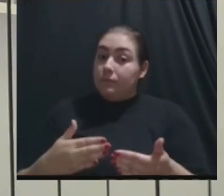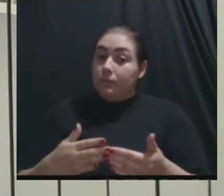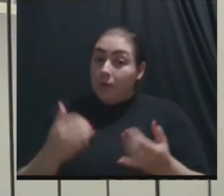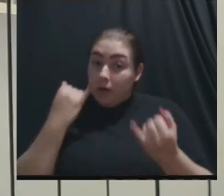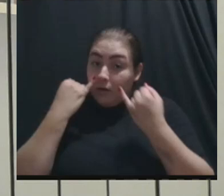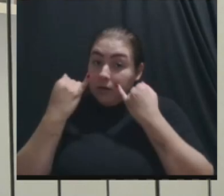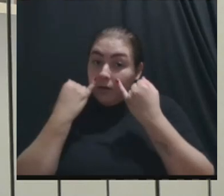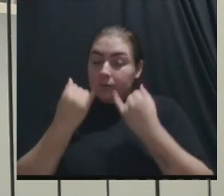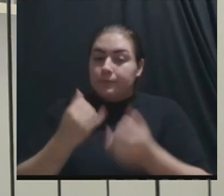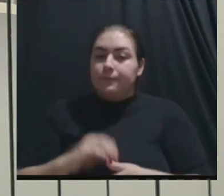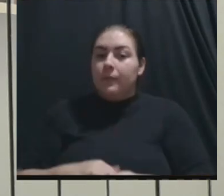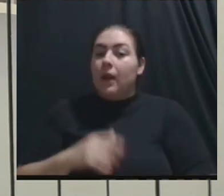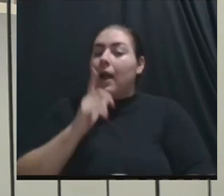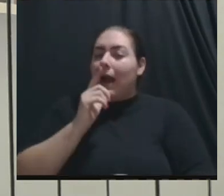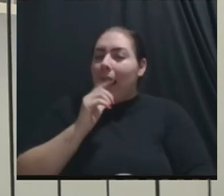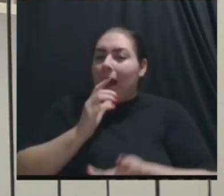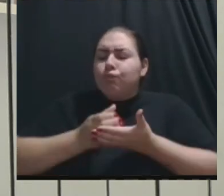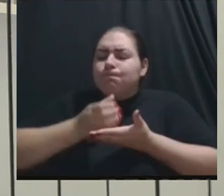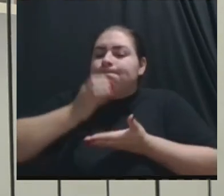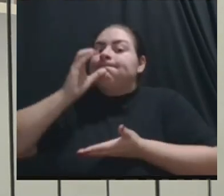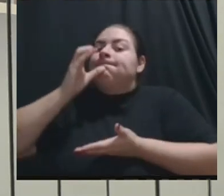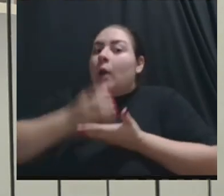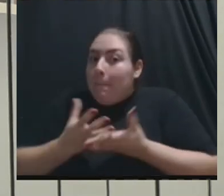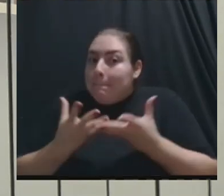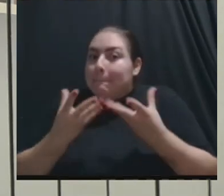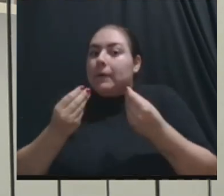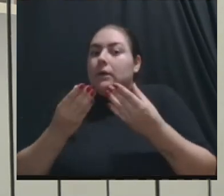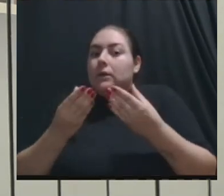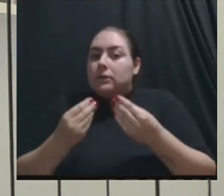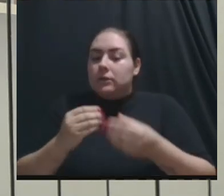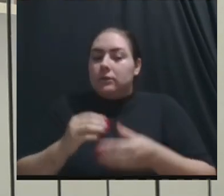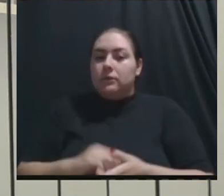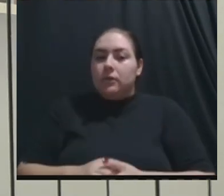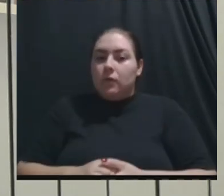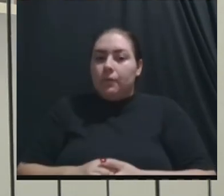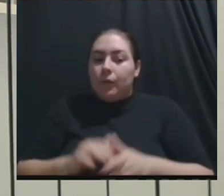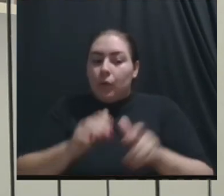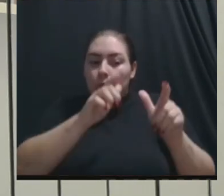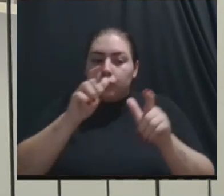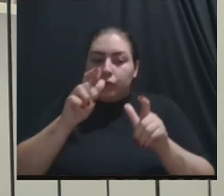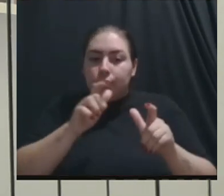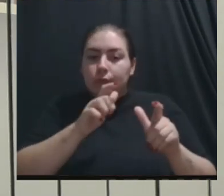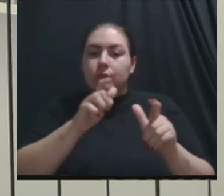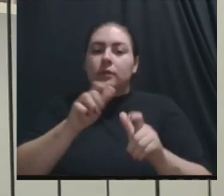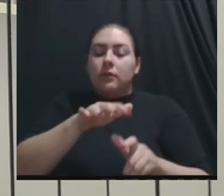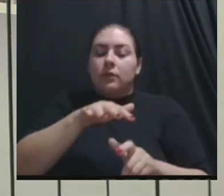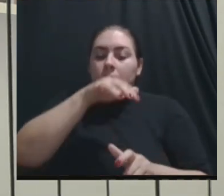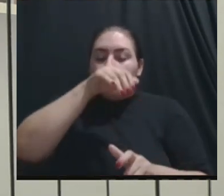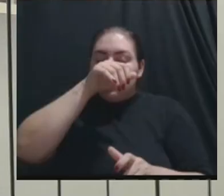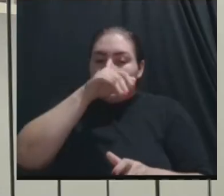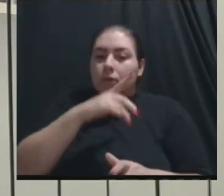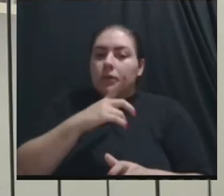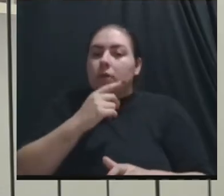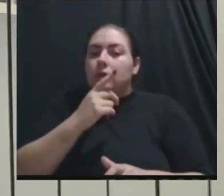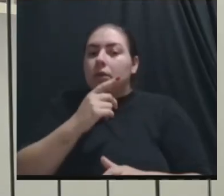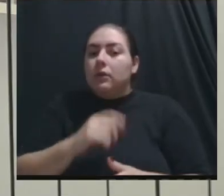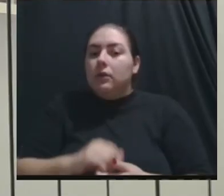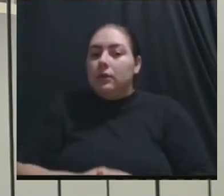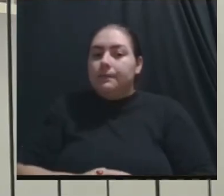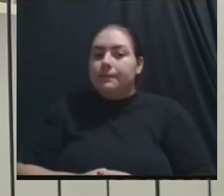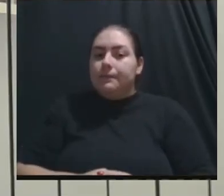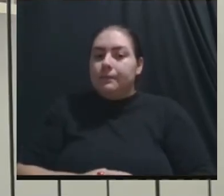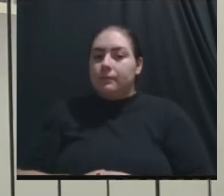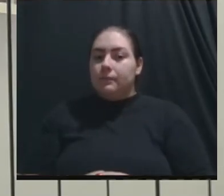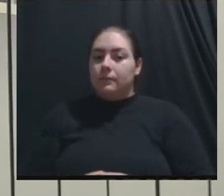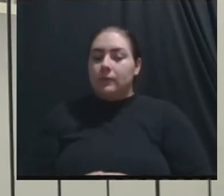tomar muita água, umidificar os ambientes, evitar atividades físicas ou pesadas durante